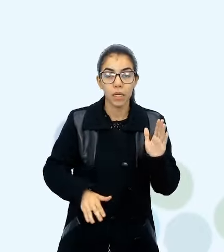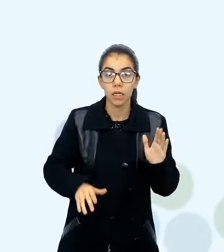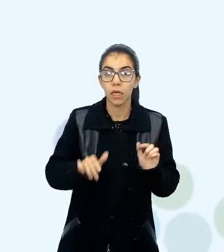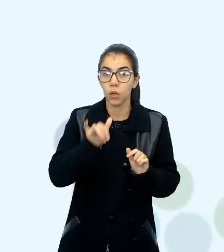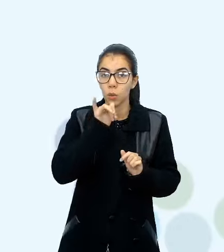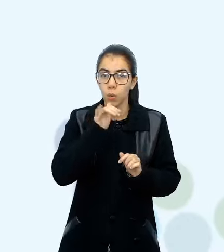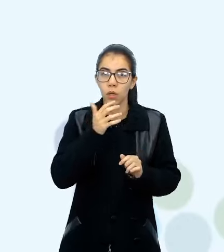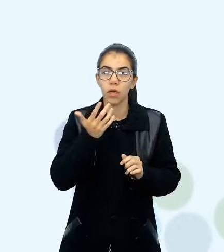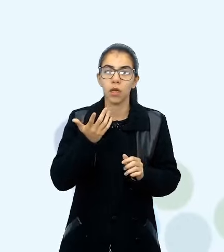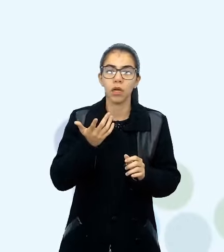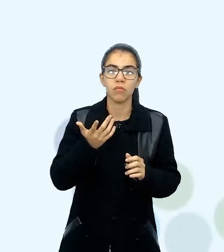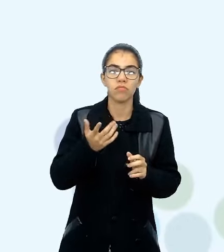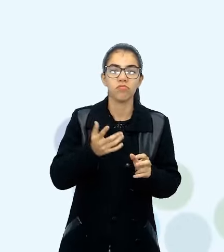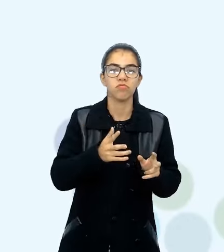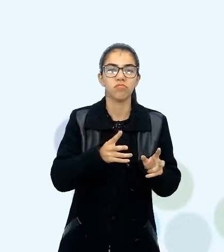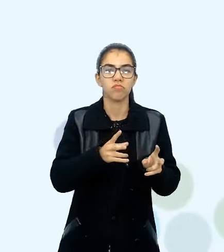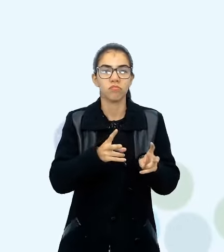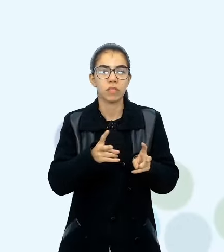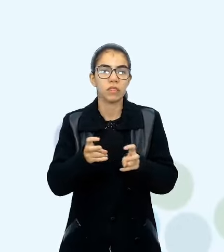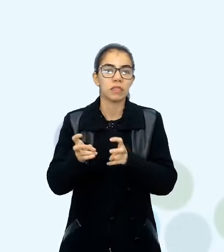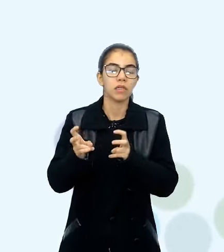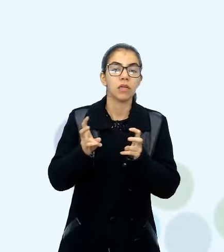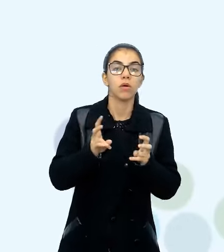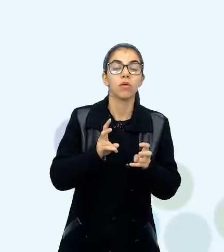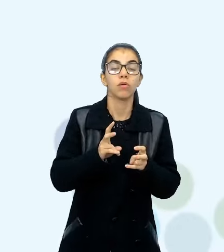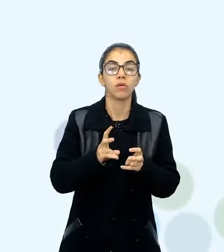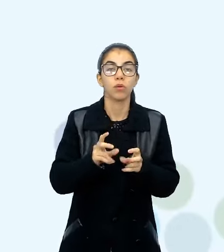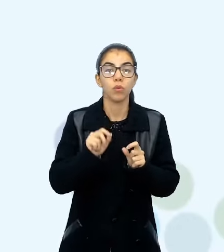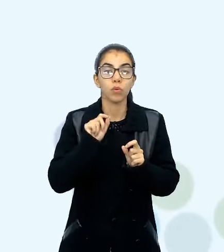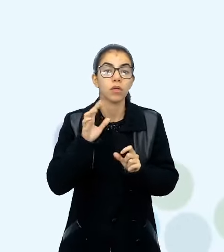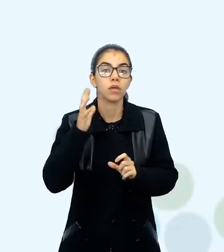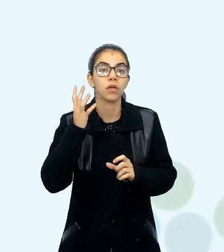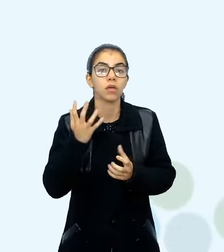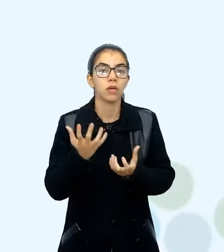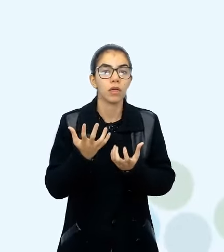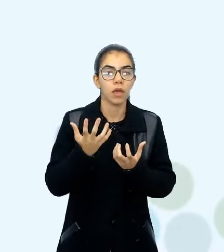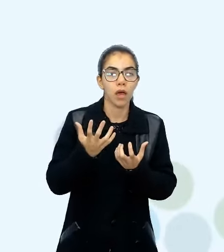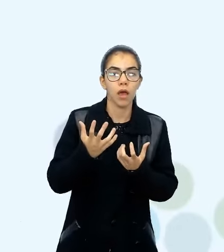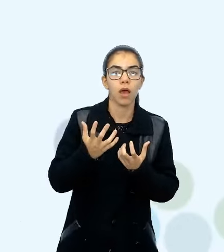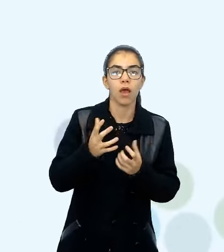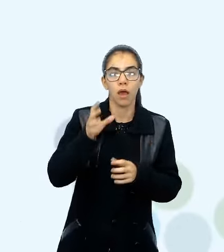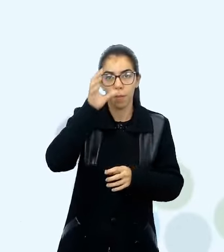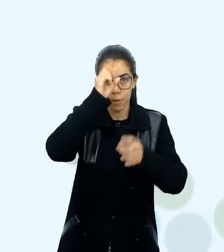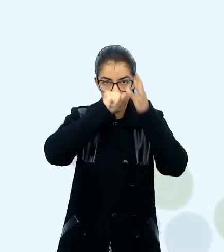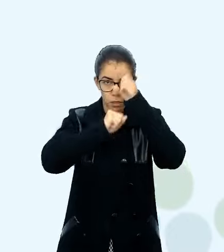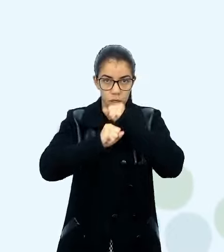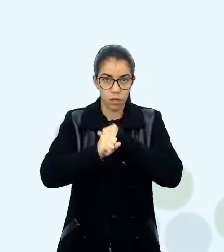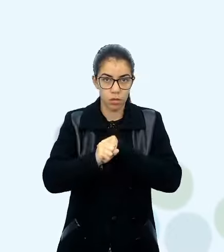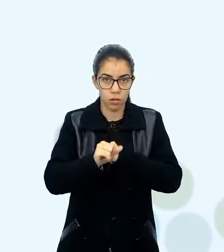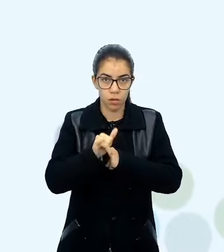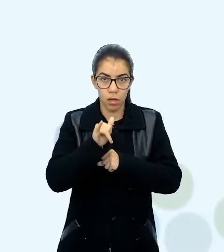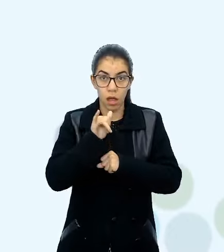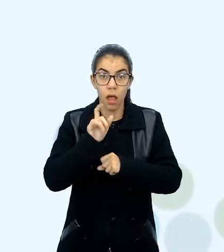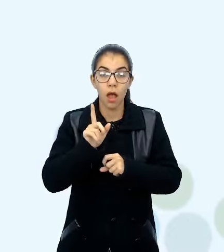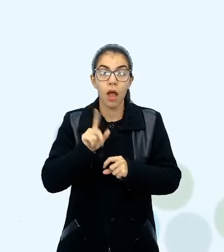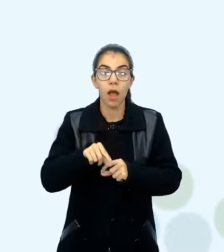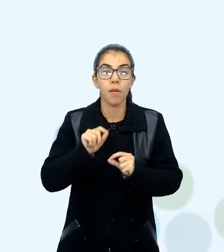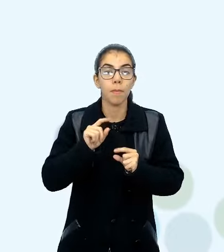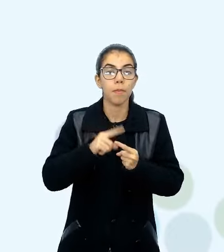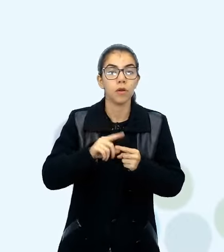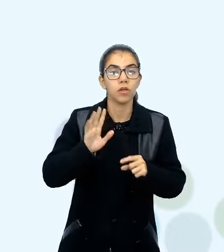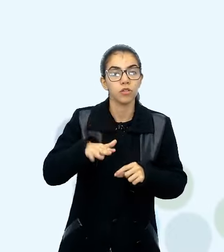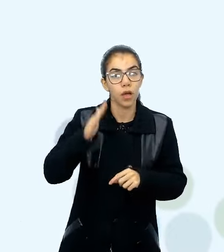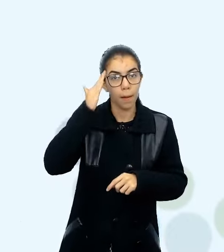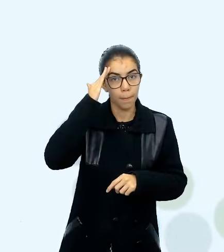o que é porque já entendeu, já compreendeu. Não é que não significa que ele não quer mais. É porque é algo